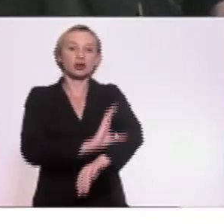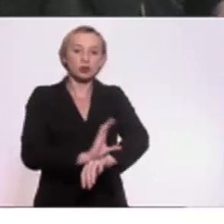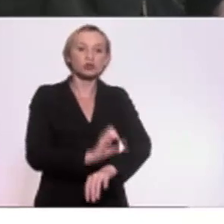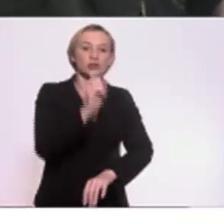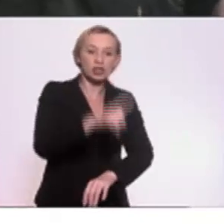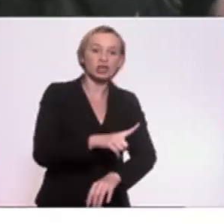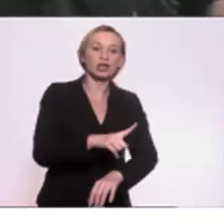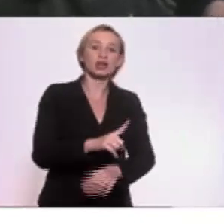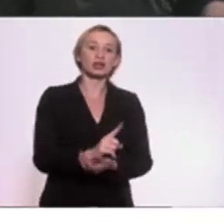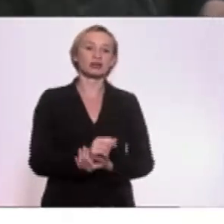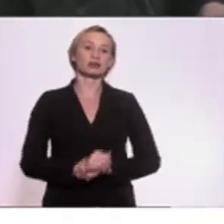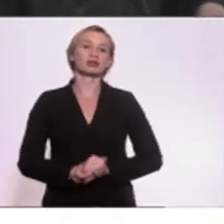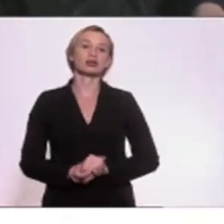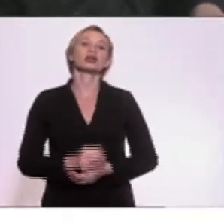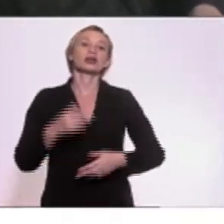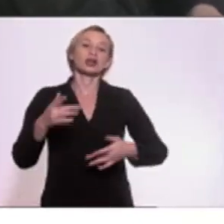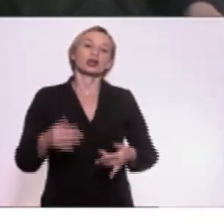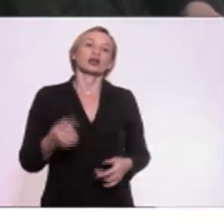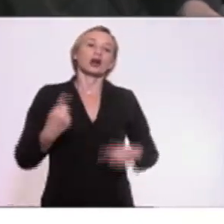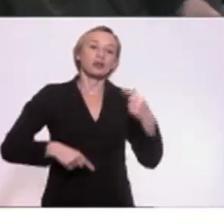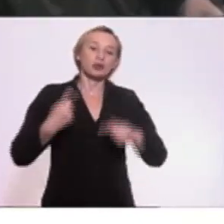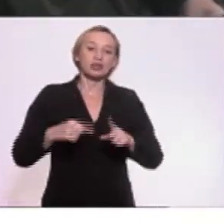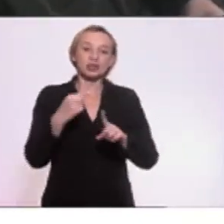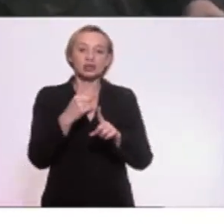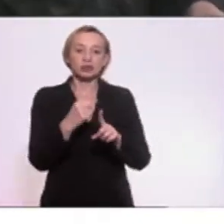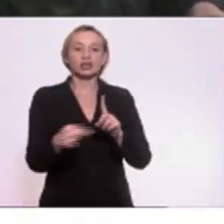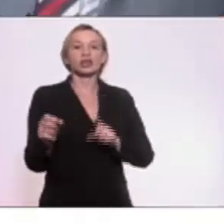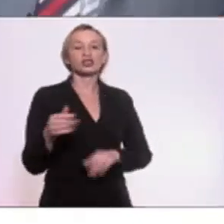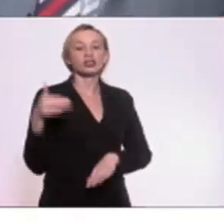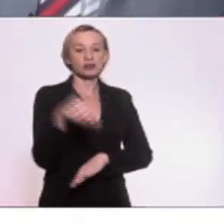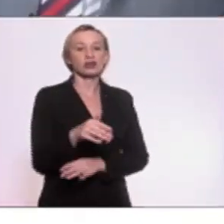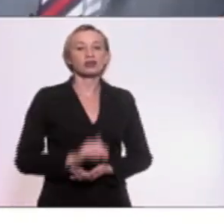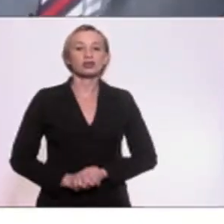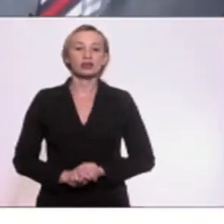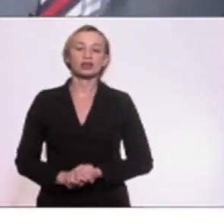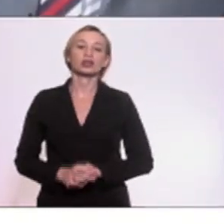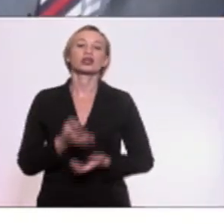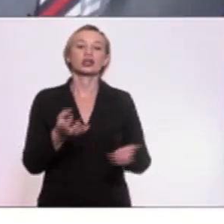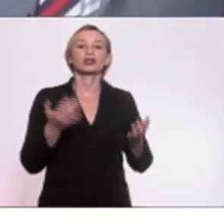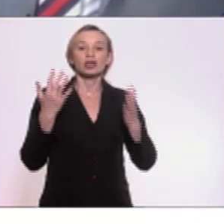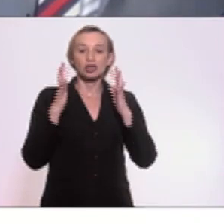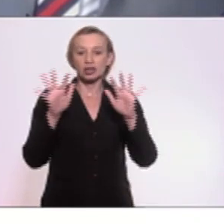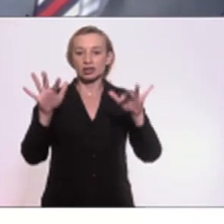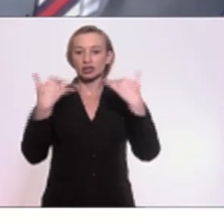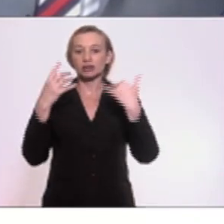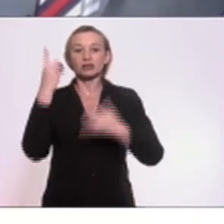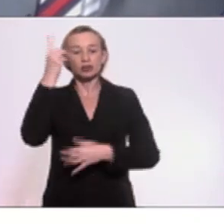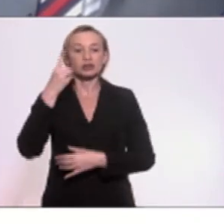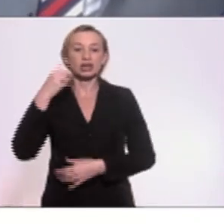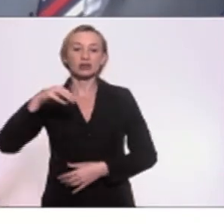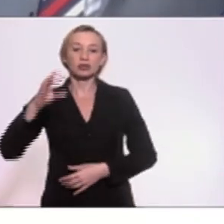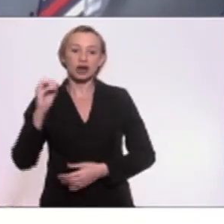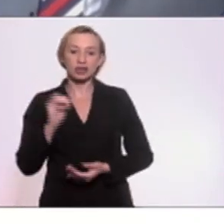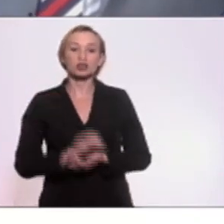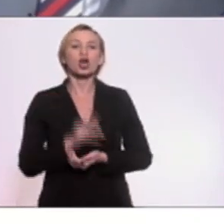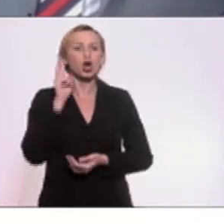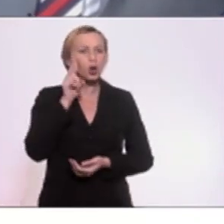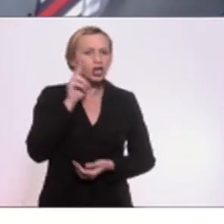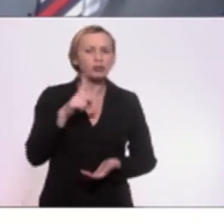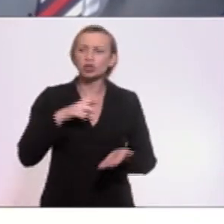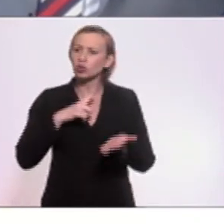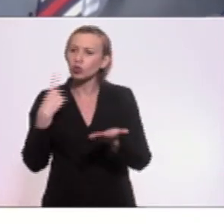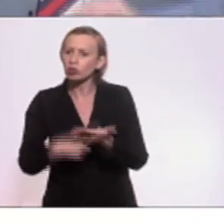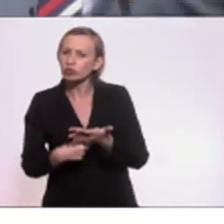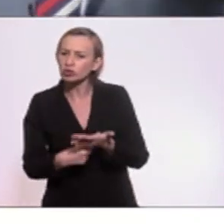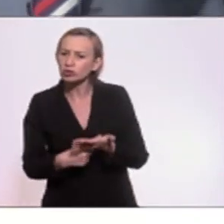é o que configura a política de meia entrada. Eu só quero chamar a atenção do deputado Márcio. Eu lembro bem que tem um compromisso aí